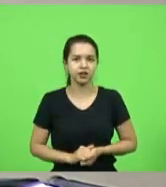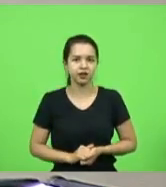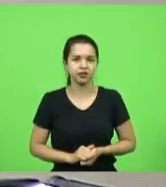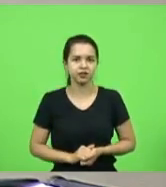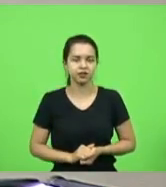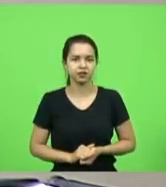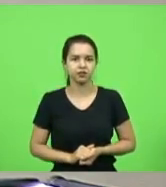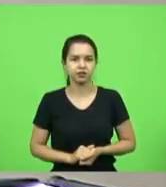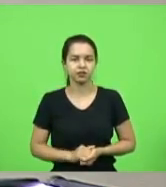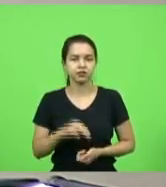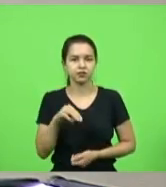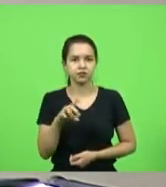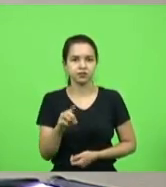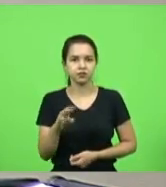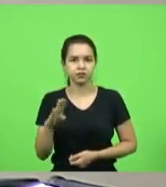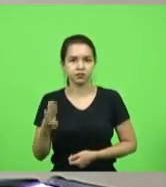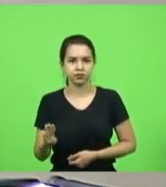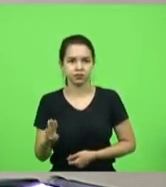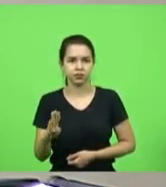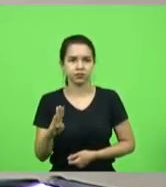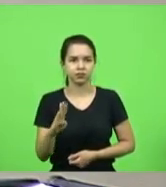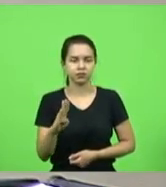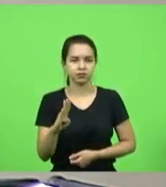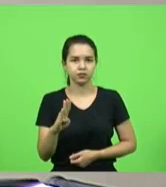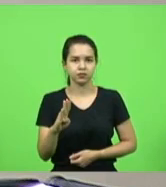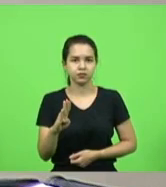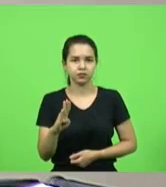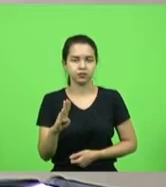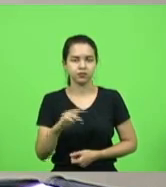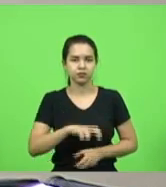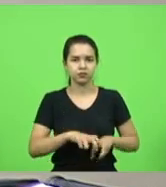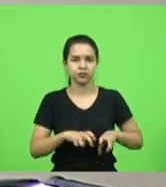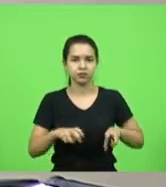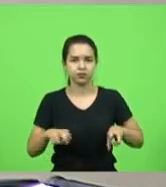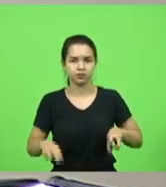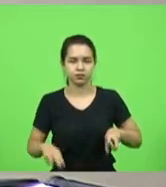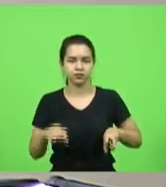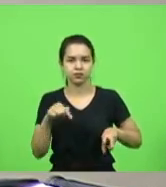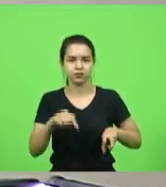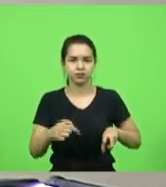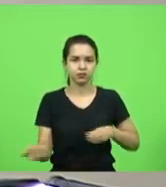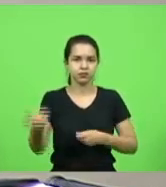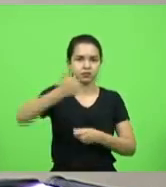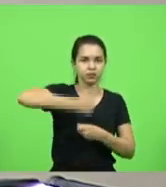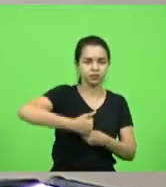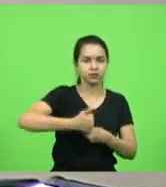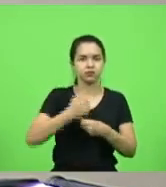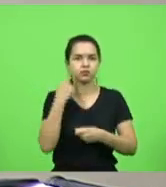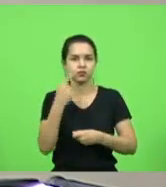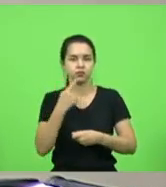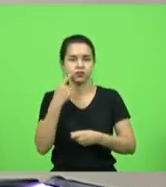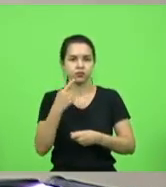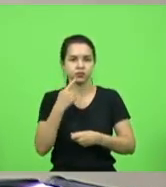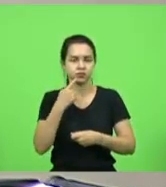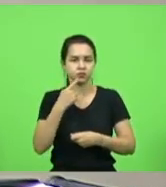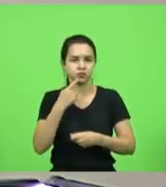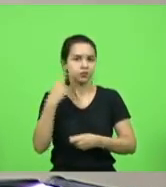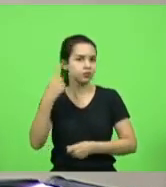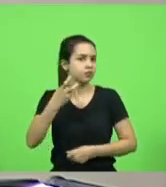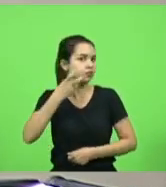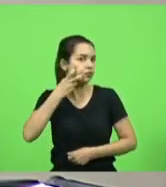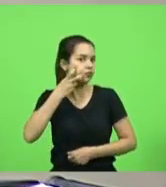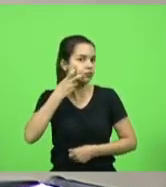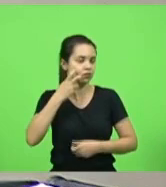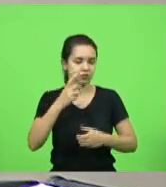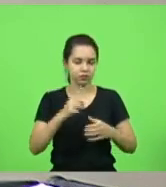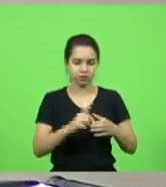MDB-PSDB, para ocupar a cadeira de deputada neste poder, em decorrência do afastamento do deputado Luiz Fernando Vampiro, indicado para o cargo